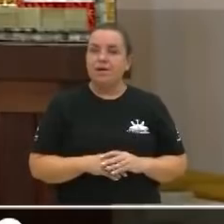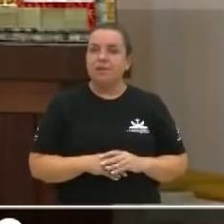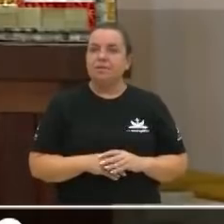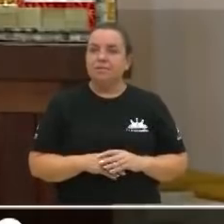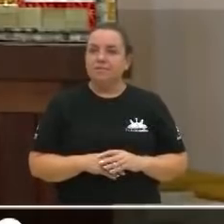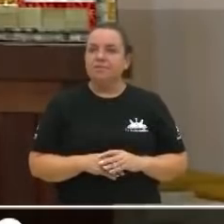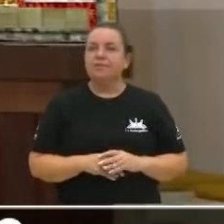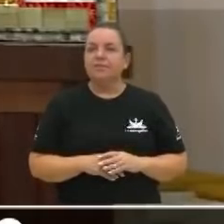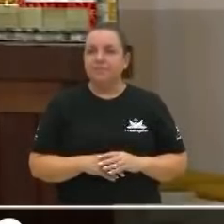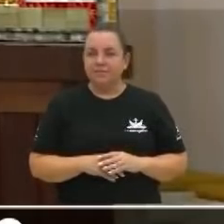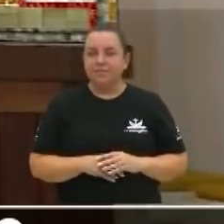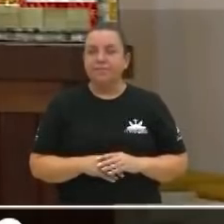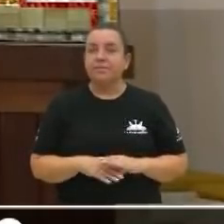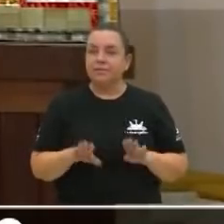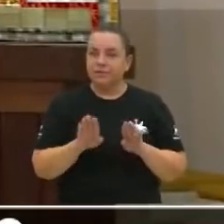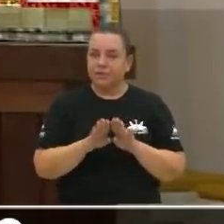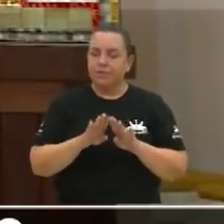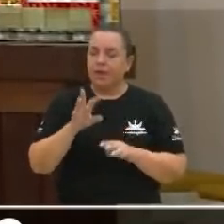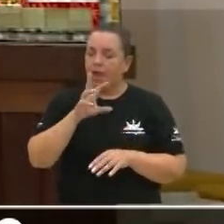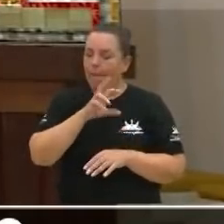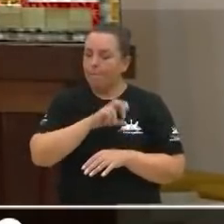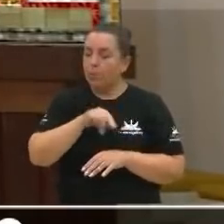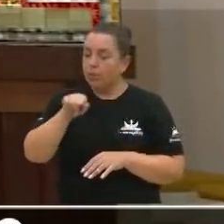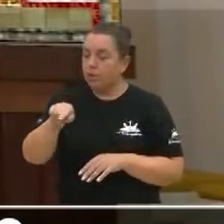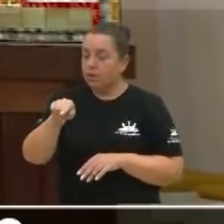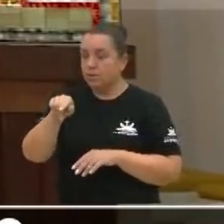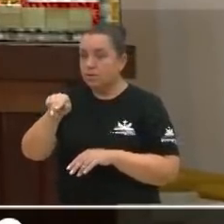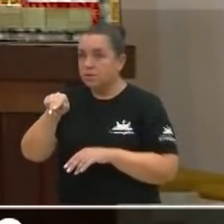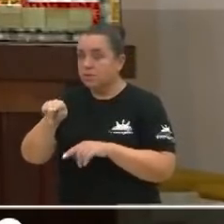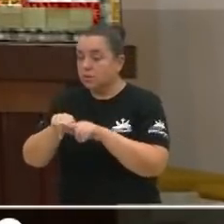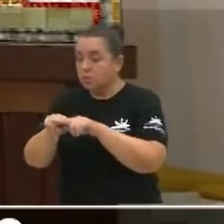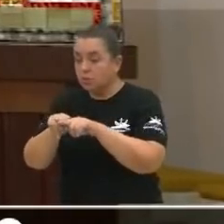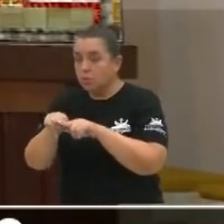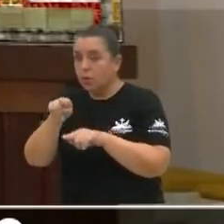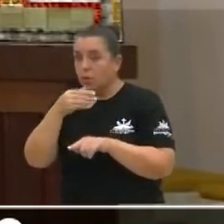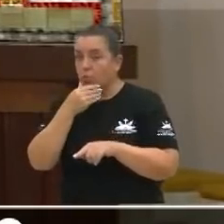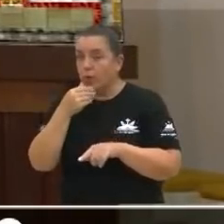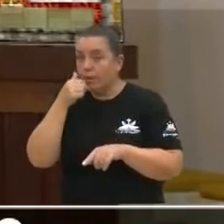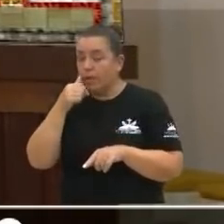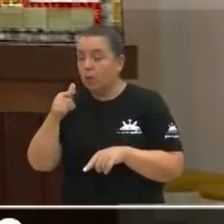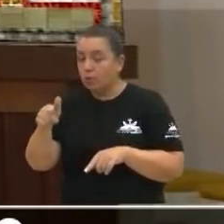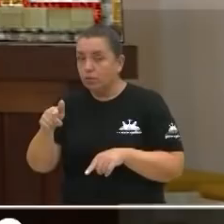em Miami teu próximo como a si mesmo